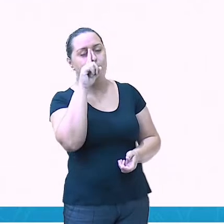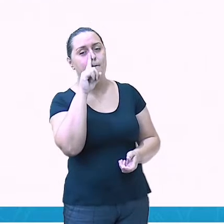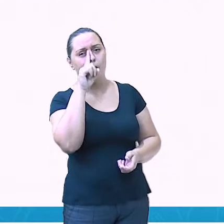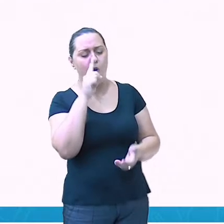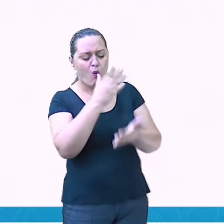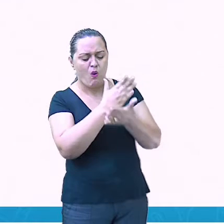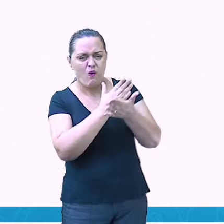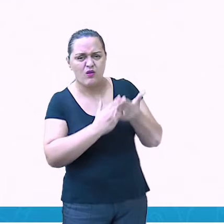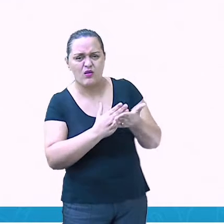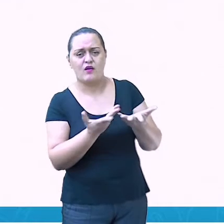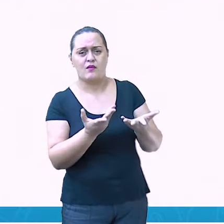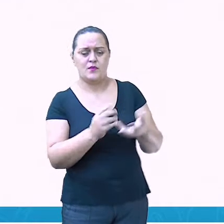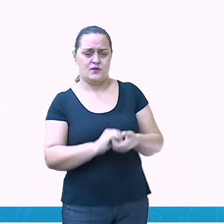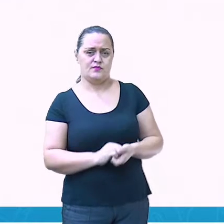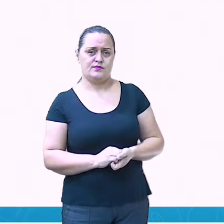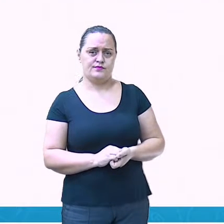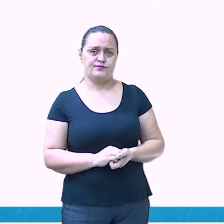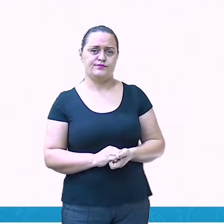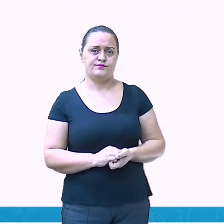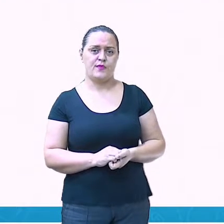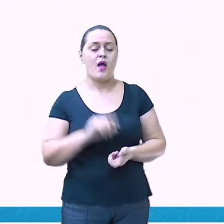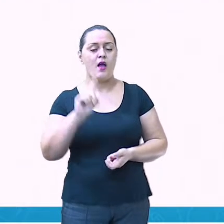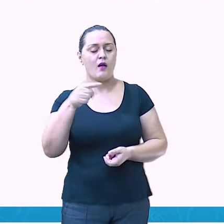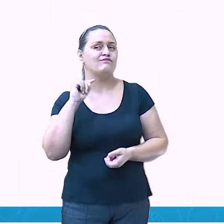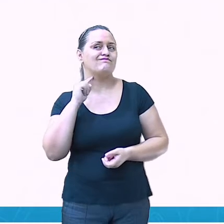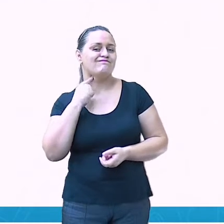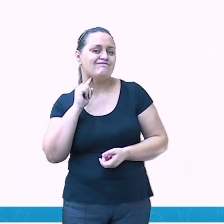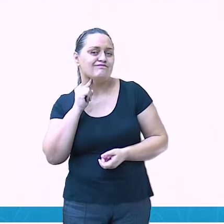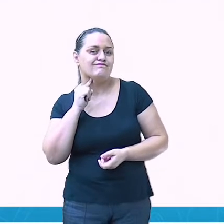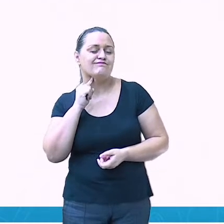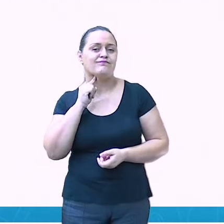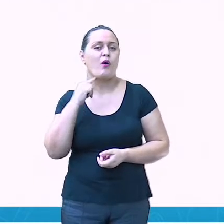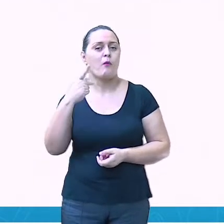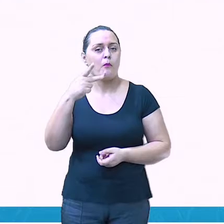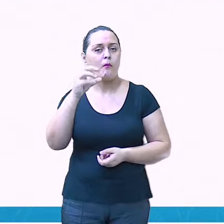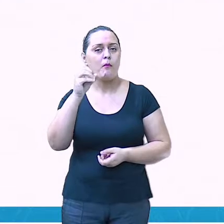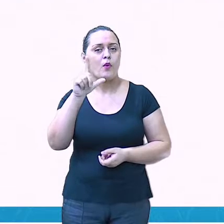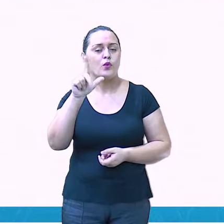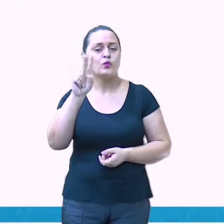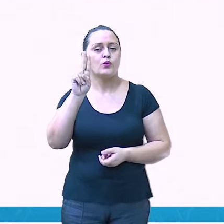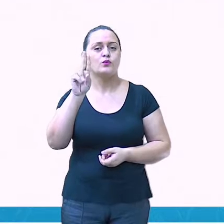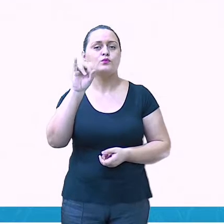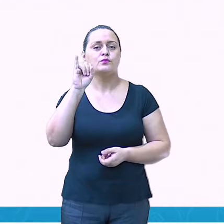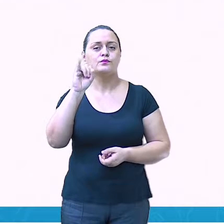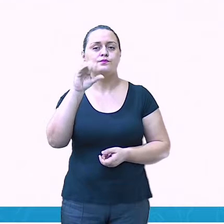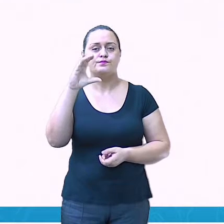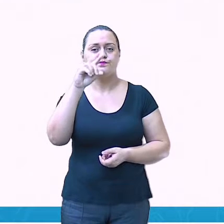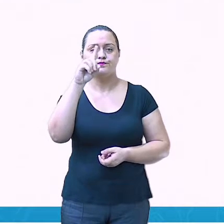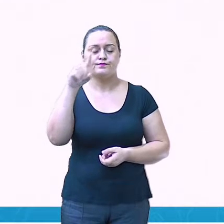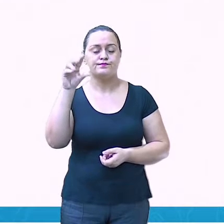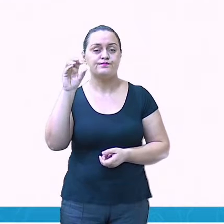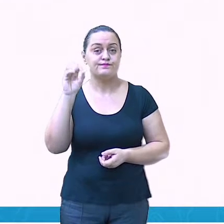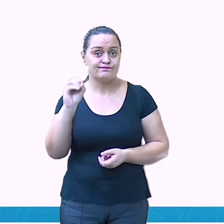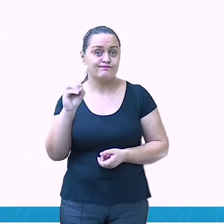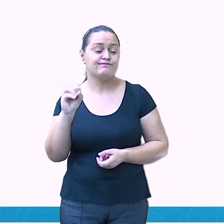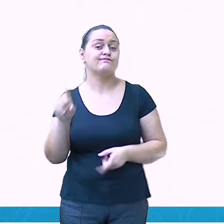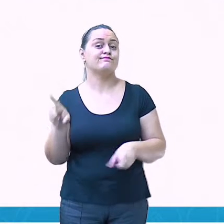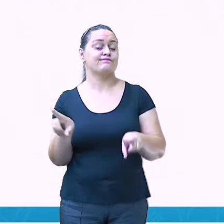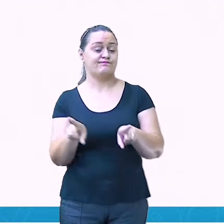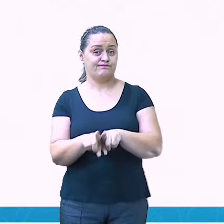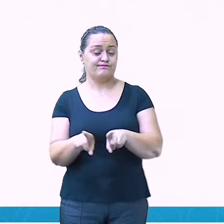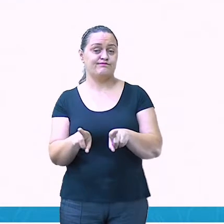lugar? Isto é poluição? Muitas vezes a gente não tem noção do quanto o